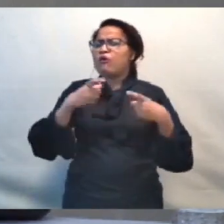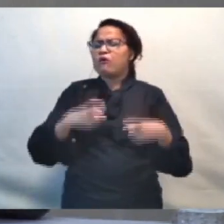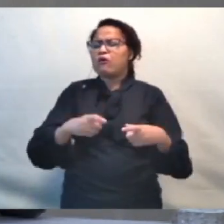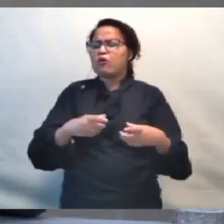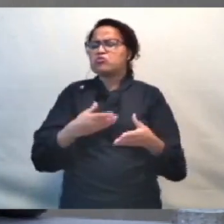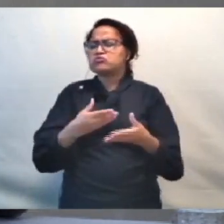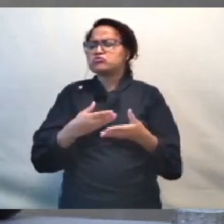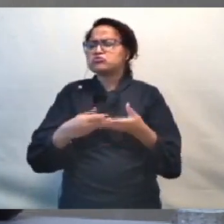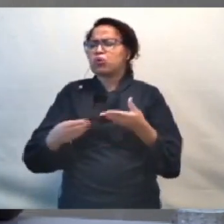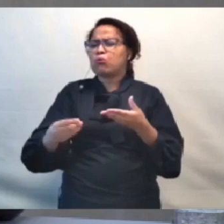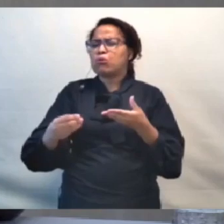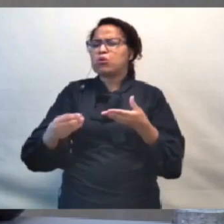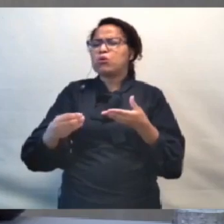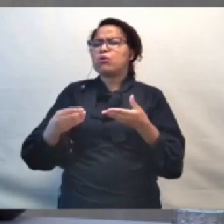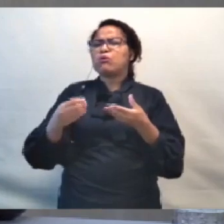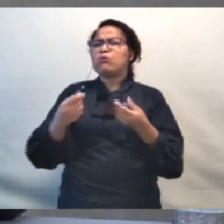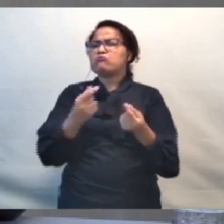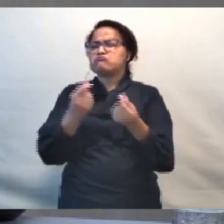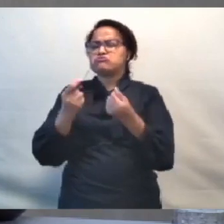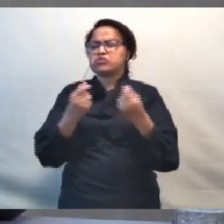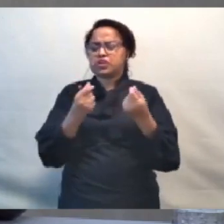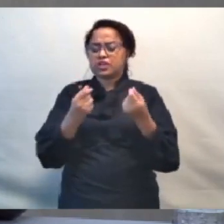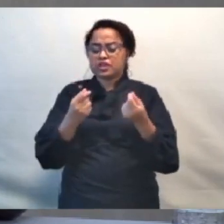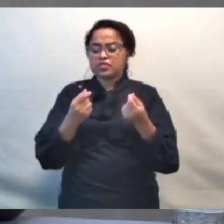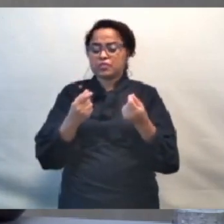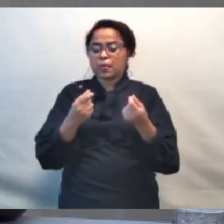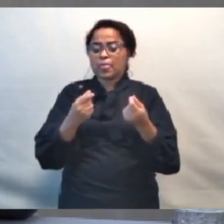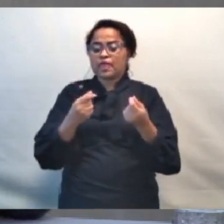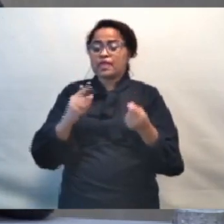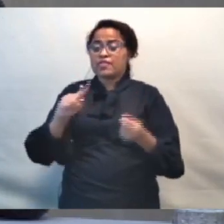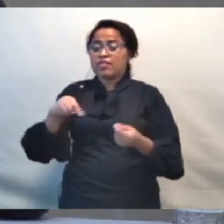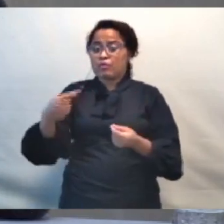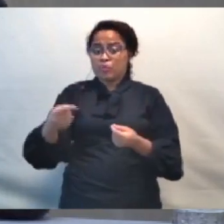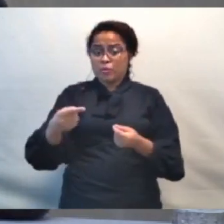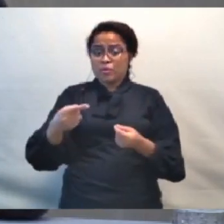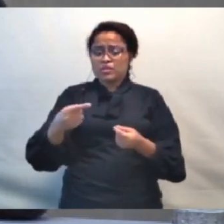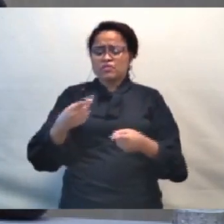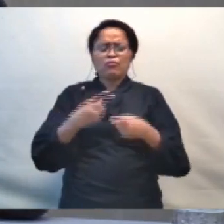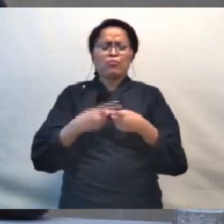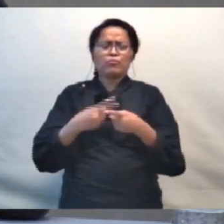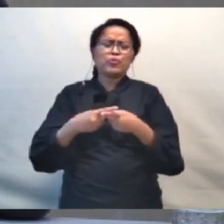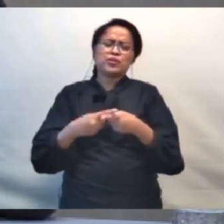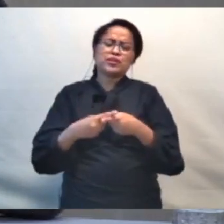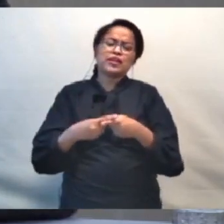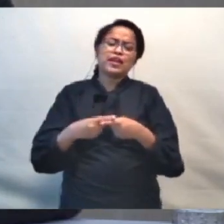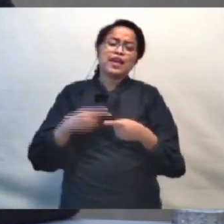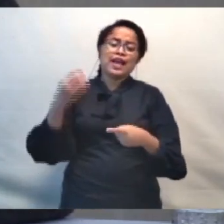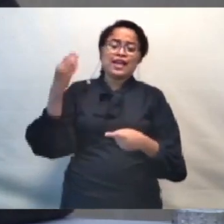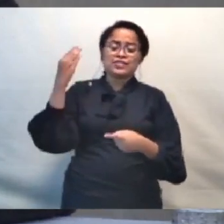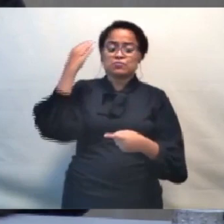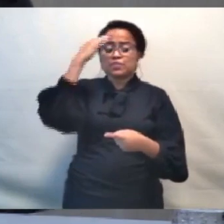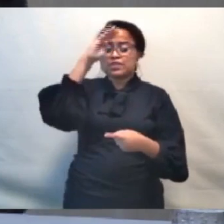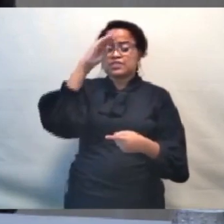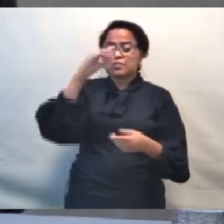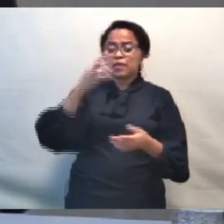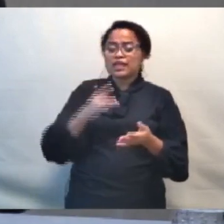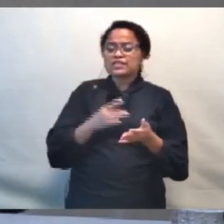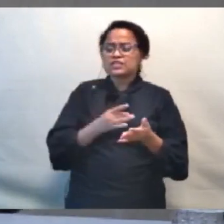E, na sequência, eu gostaria de entender o porquê que as principais rubricas não foram executadas.